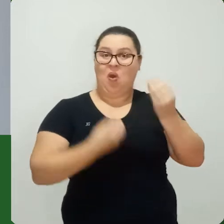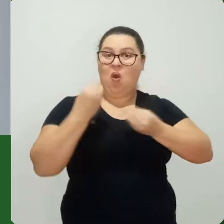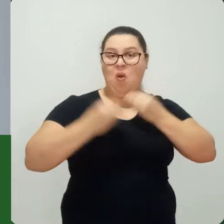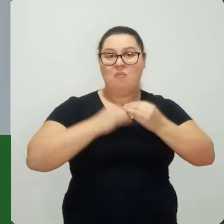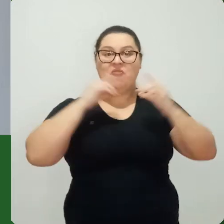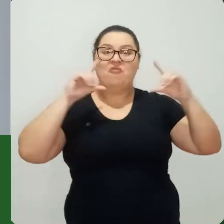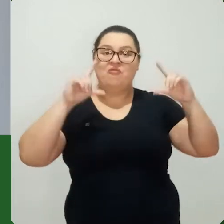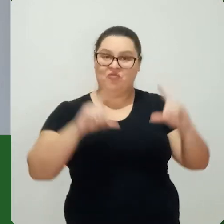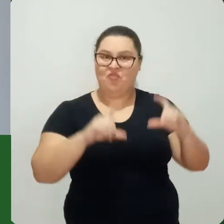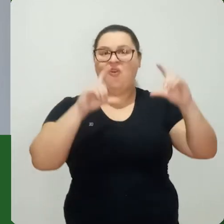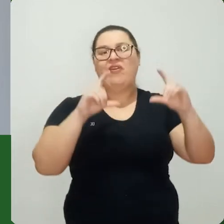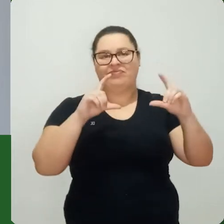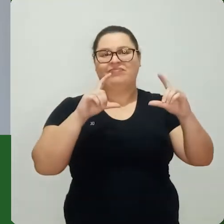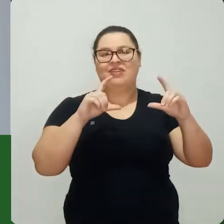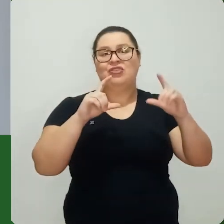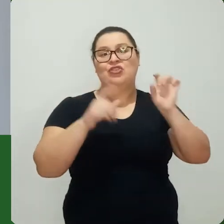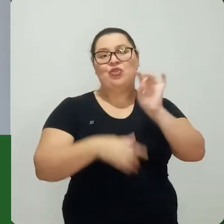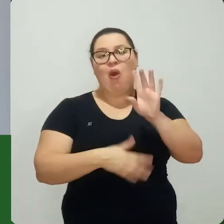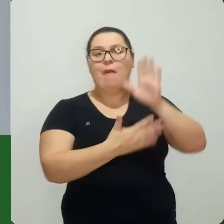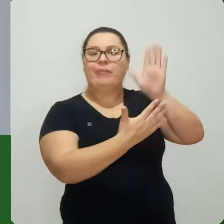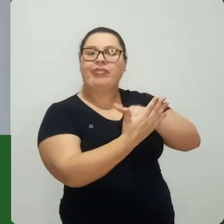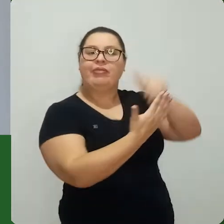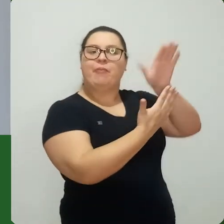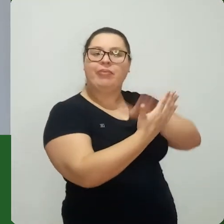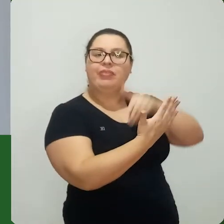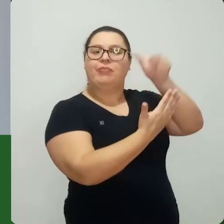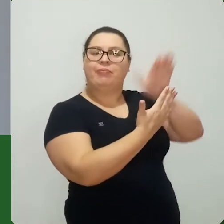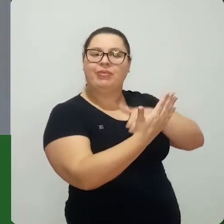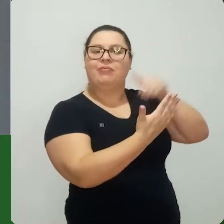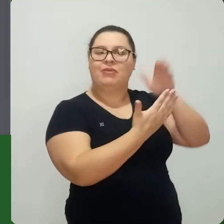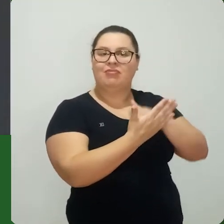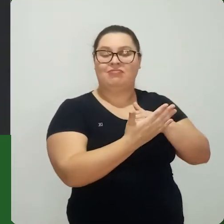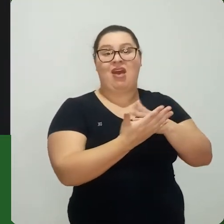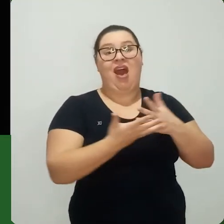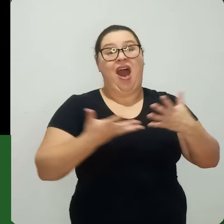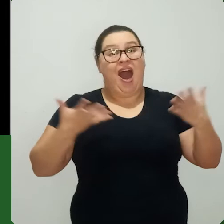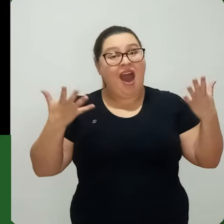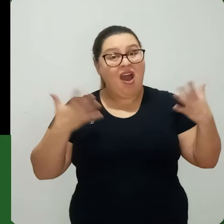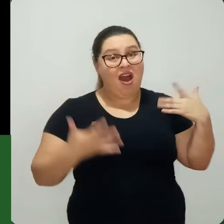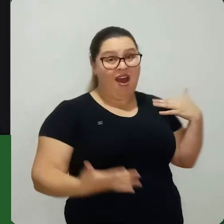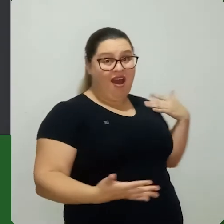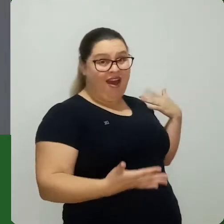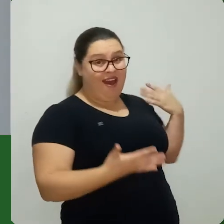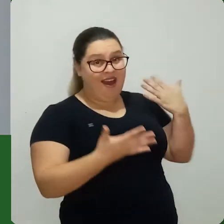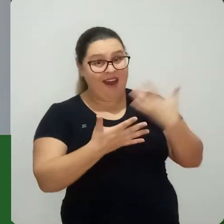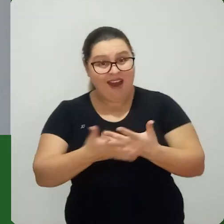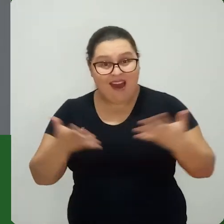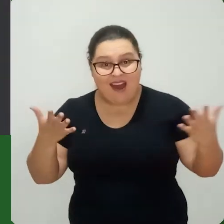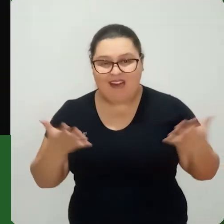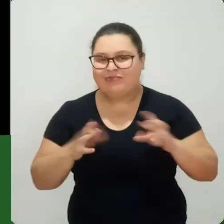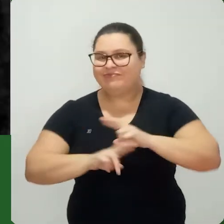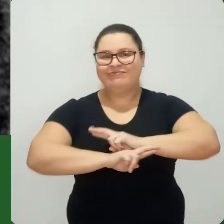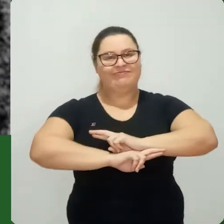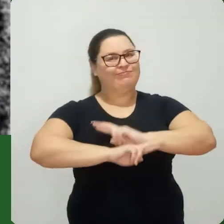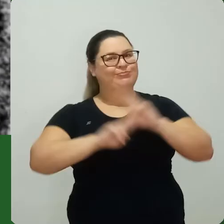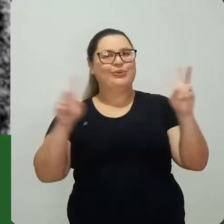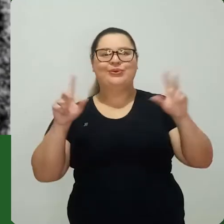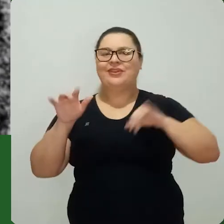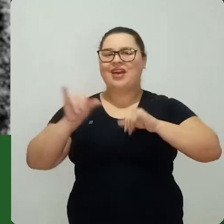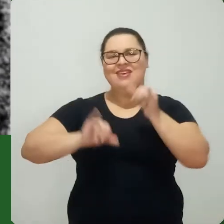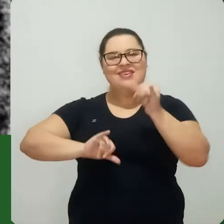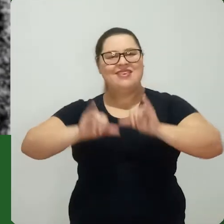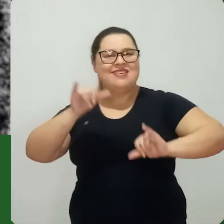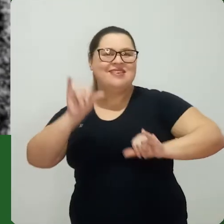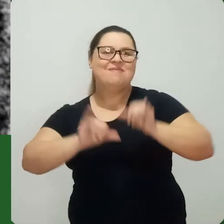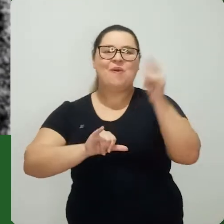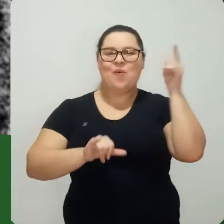Agora um processo químico fazia com que tudo isso acontecesse. Um pouco mágico, né? E essa imagem que você está vendo